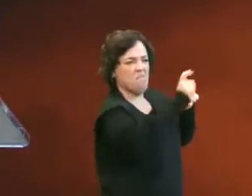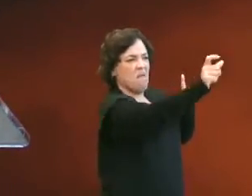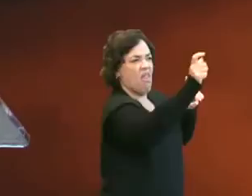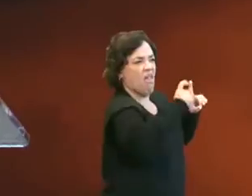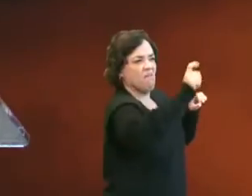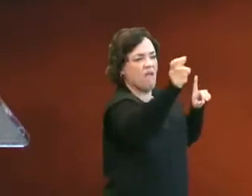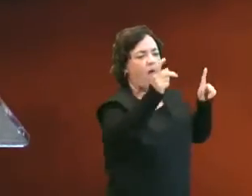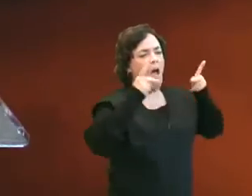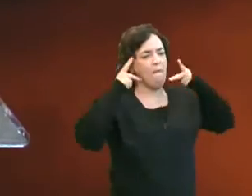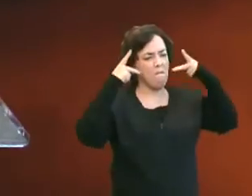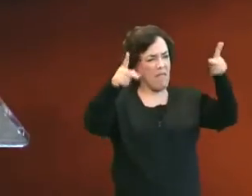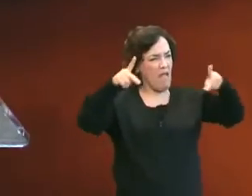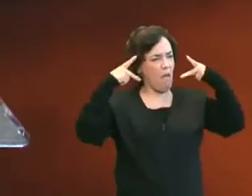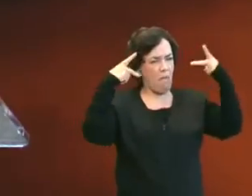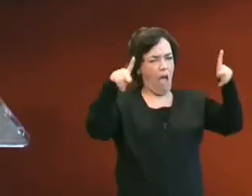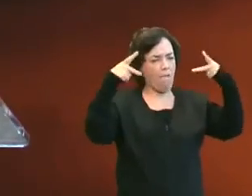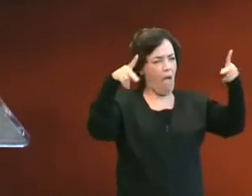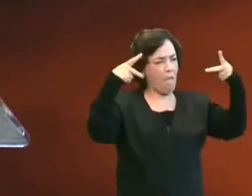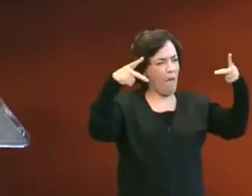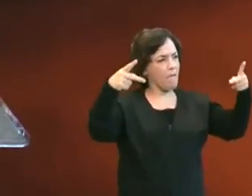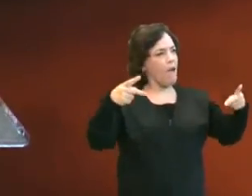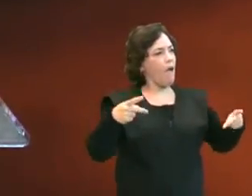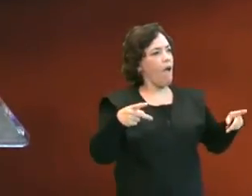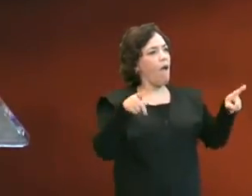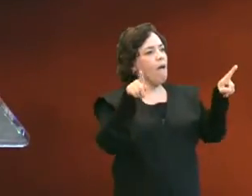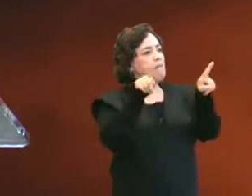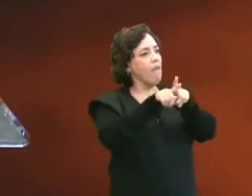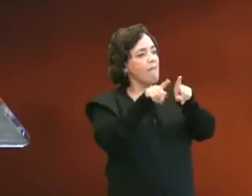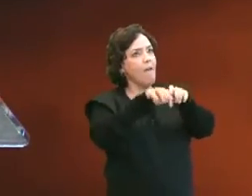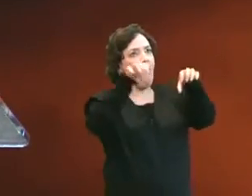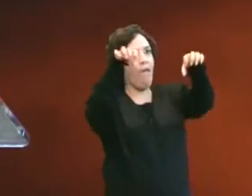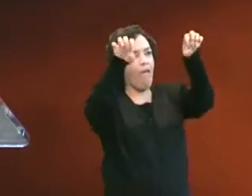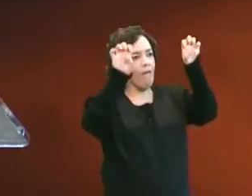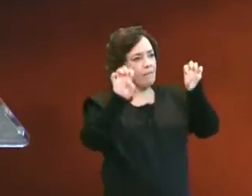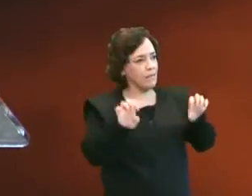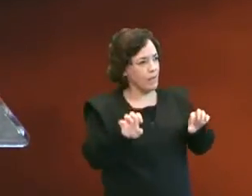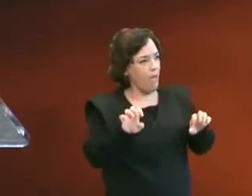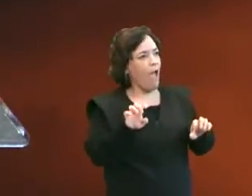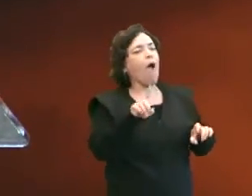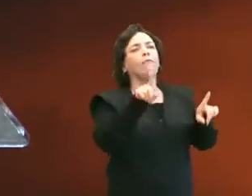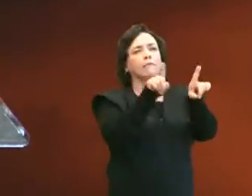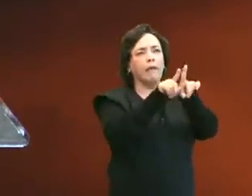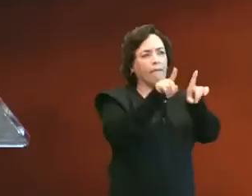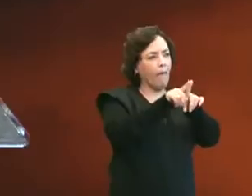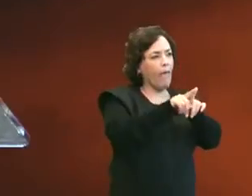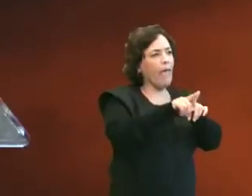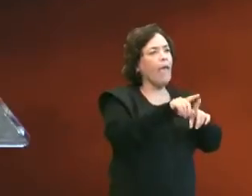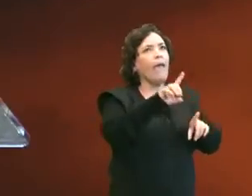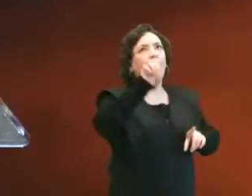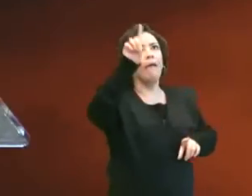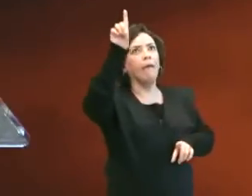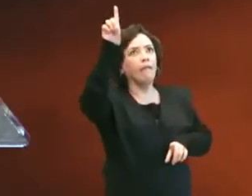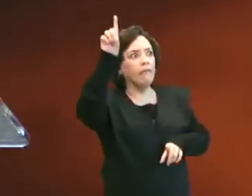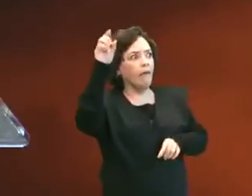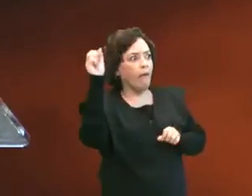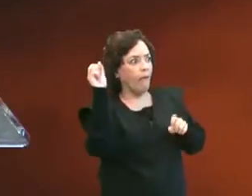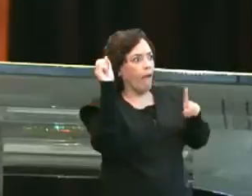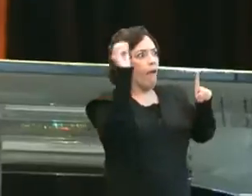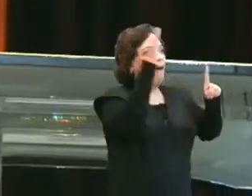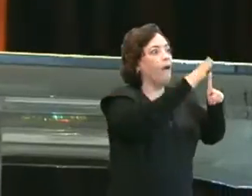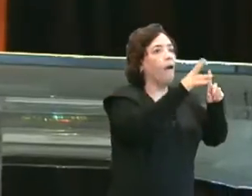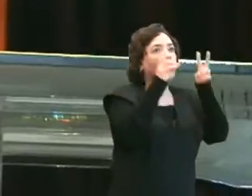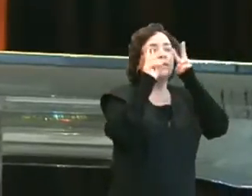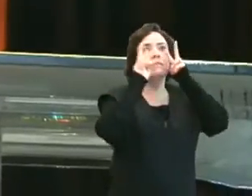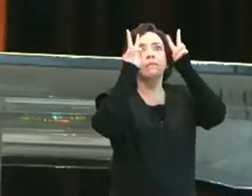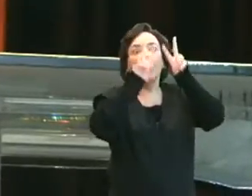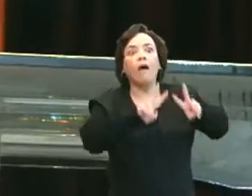pregar. Acontece o mesmo com Ezequiel. Quando a mão do Senhor vem sobre ele, ele tem uma visão espiritual, ele se